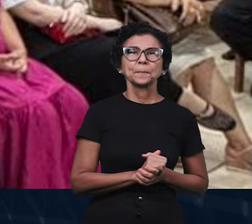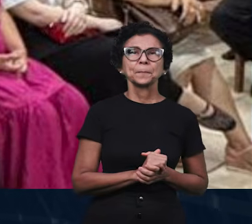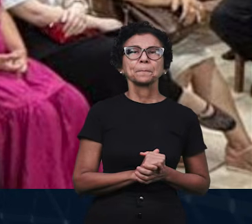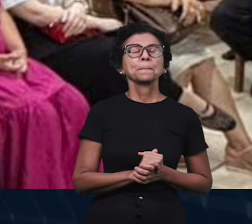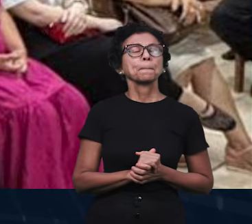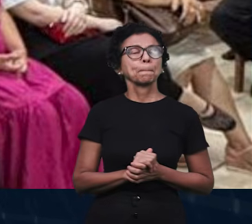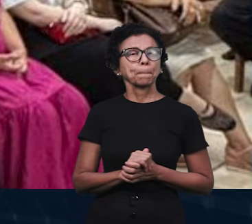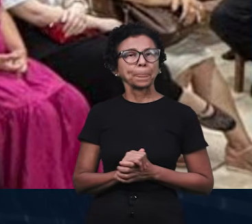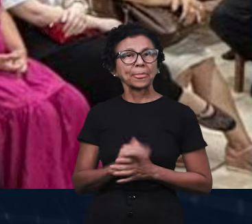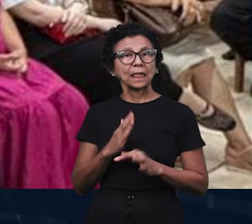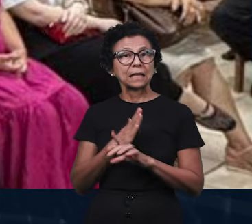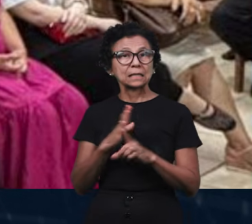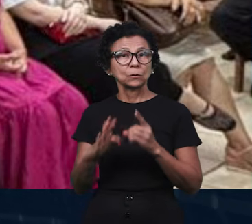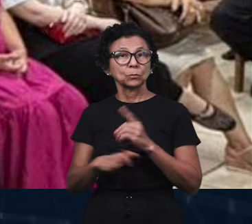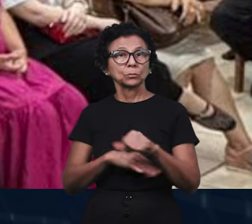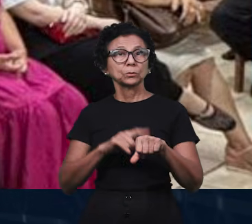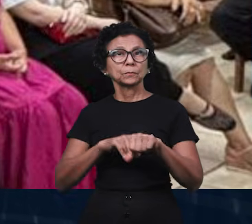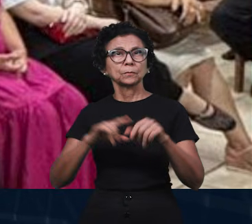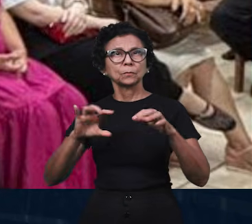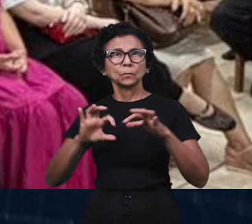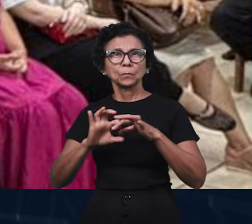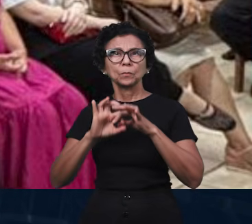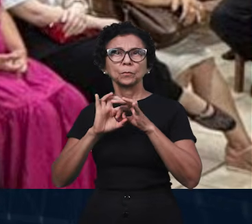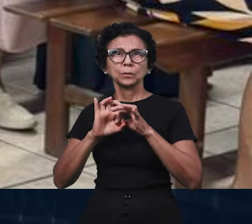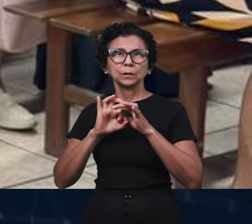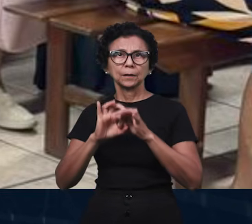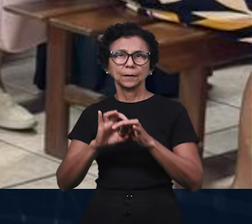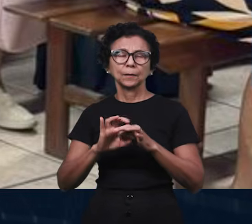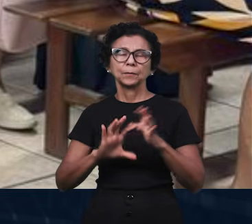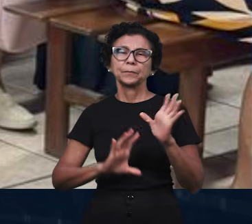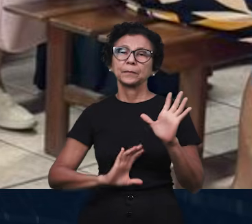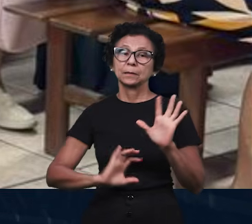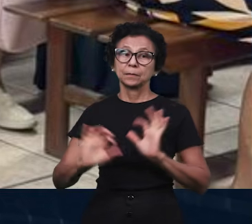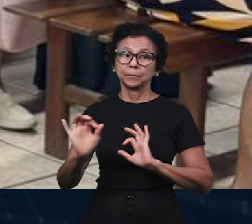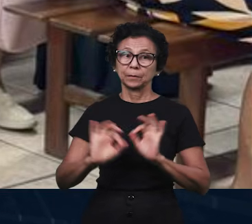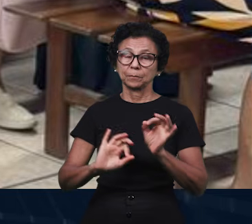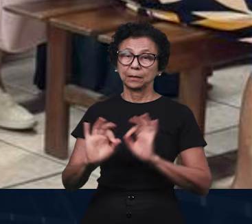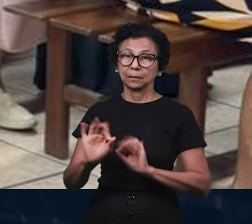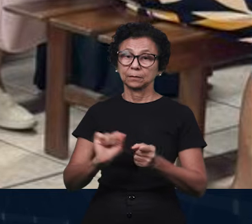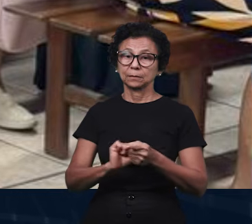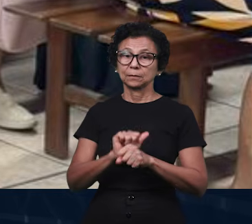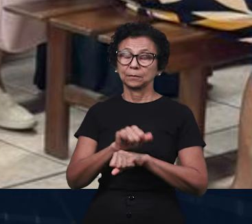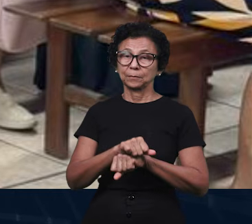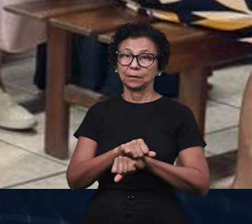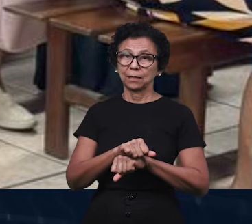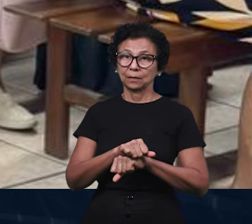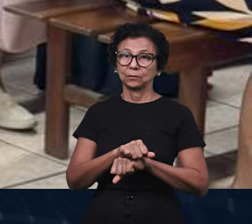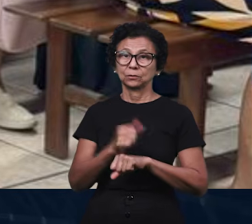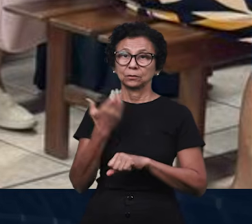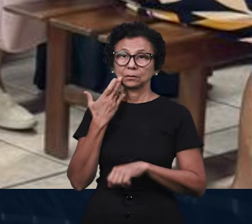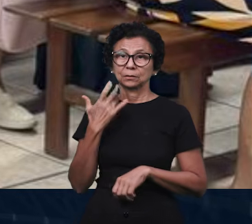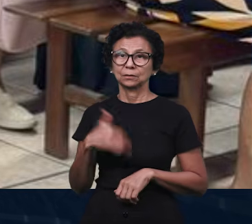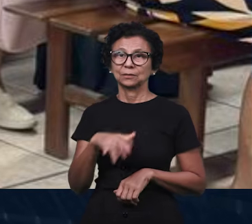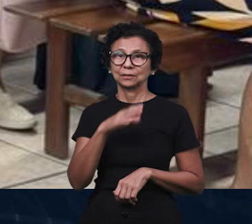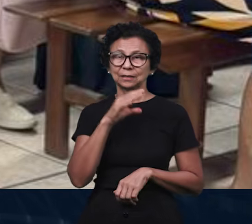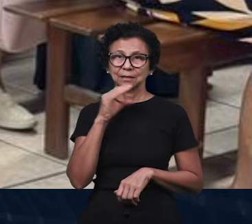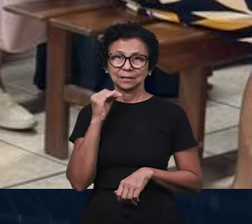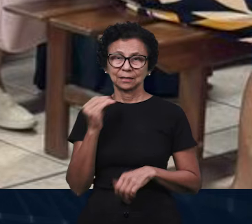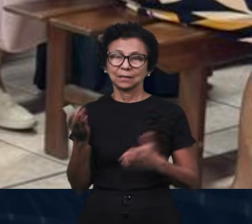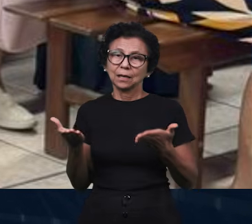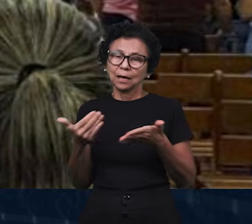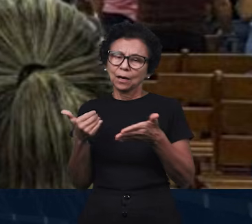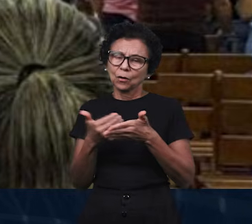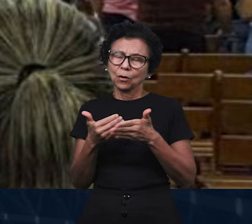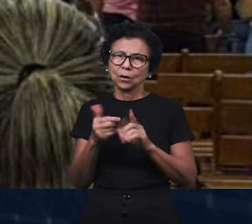cidade de Marataízes. A vigília foi um momento de comunhão e preparação para o evento das CIAs, que acontecerá nesse mês de